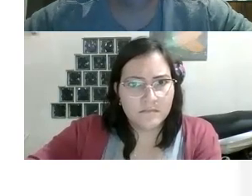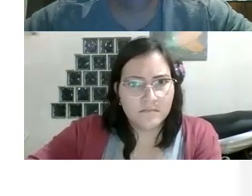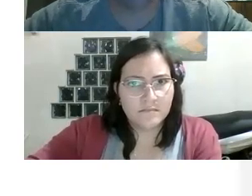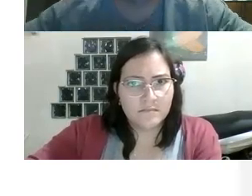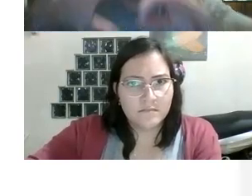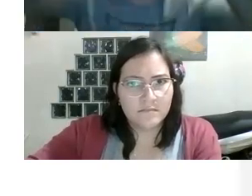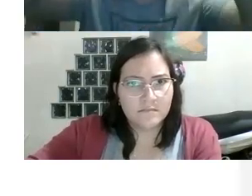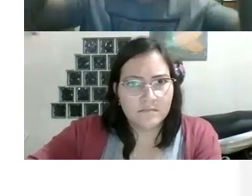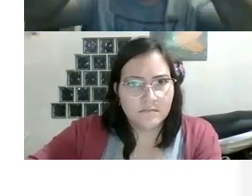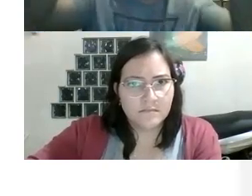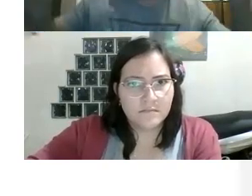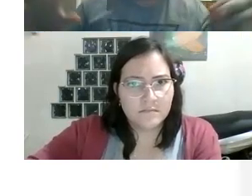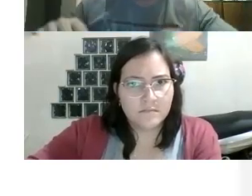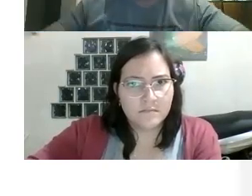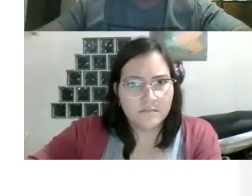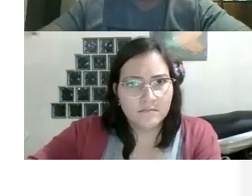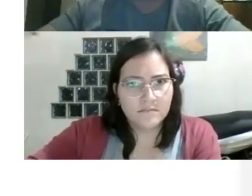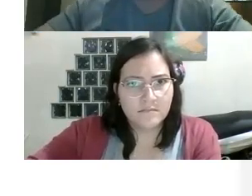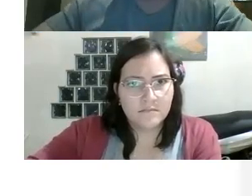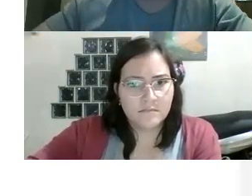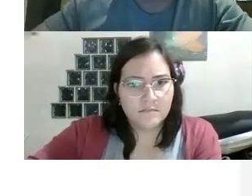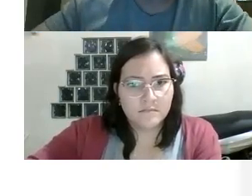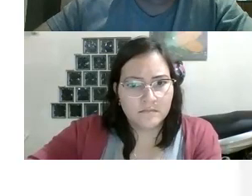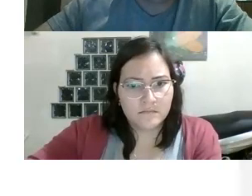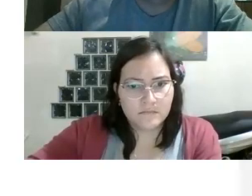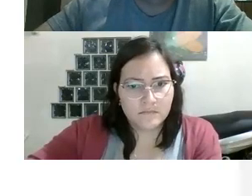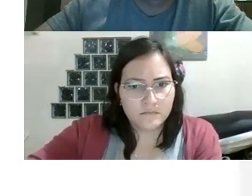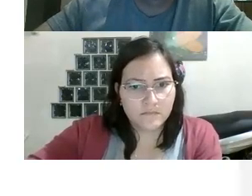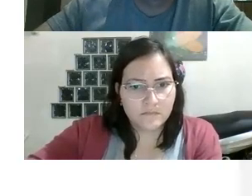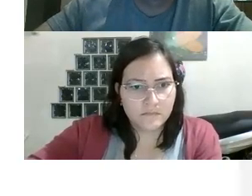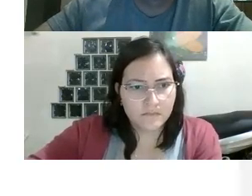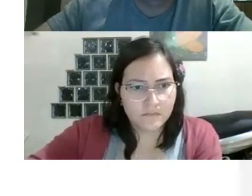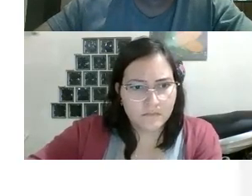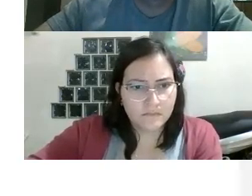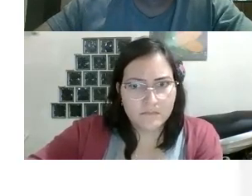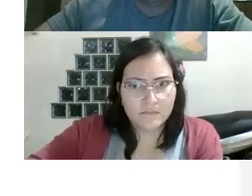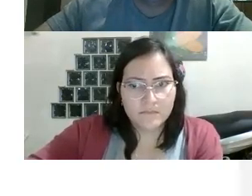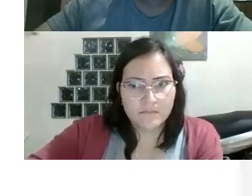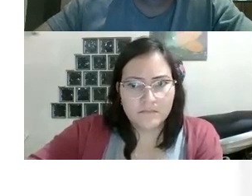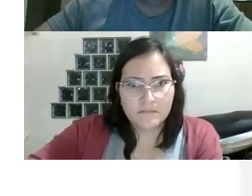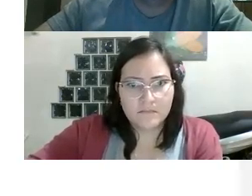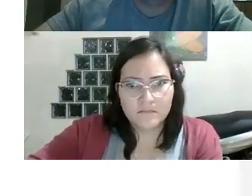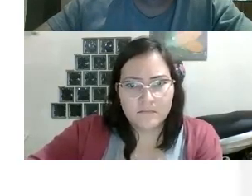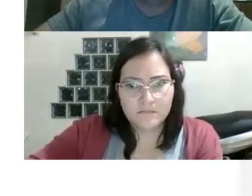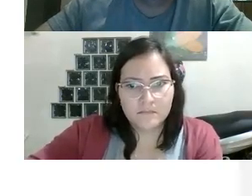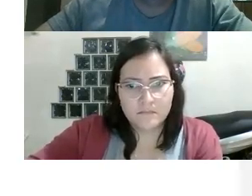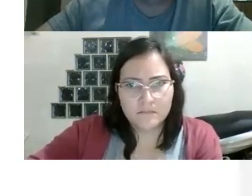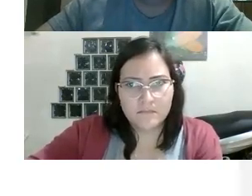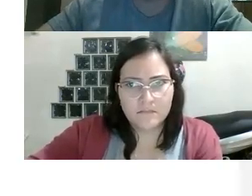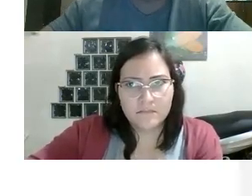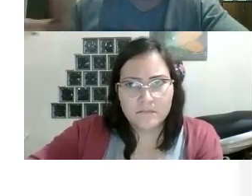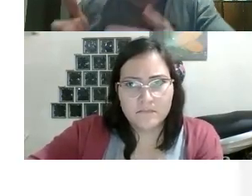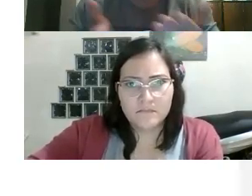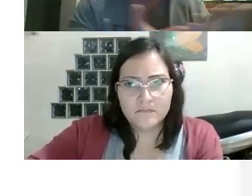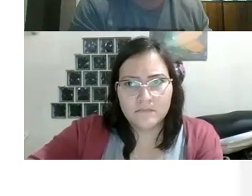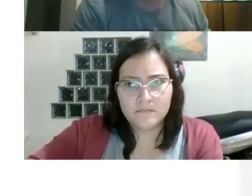situar vocês no todo. Então, hoje a gente vai ver a introdução à hidrologia,